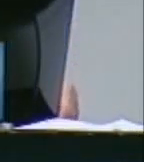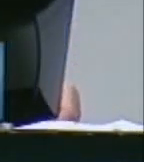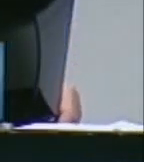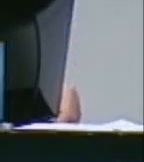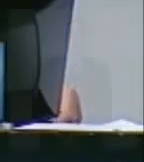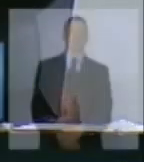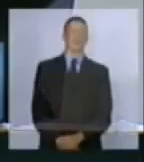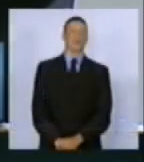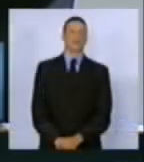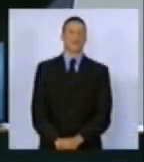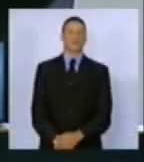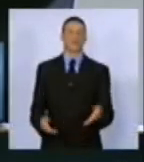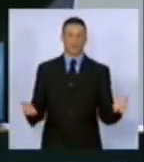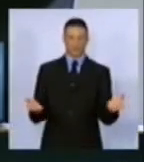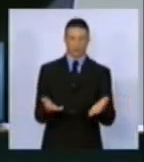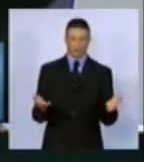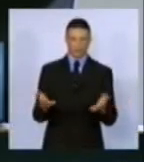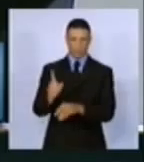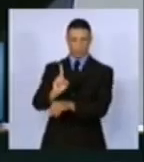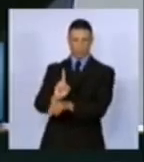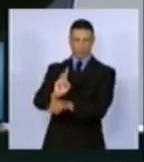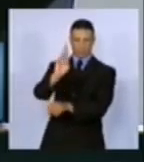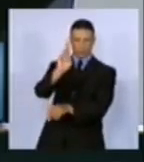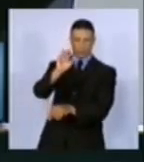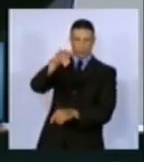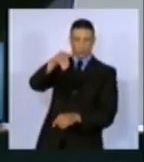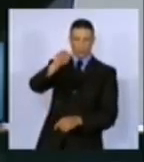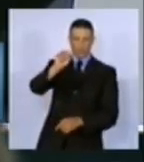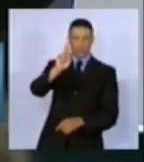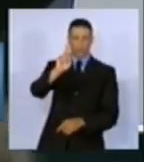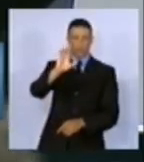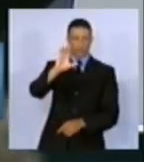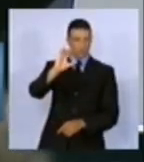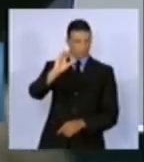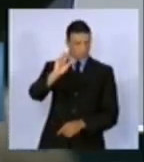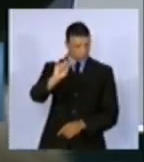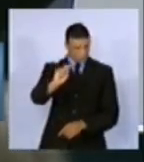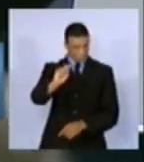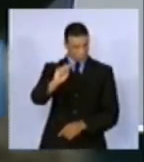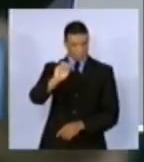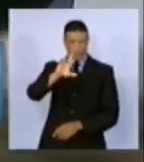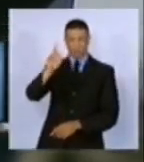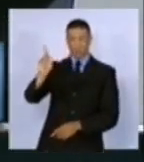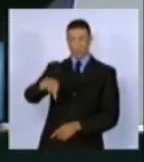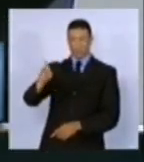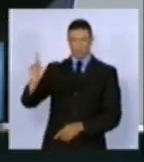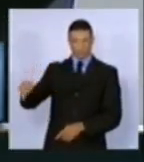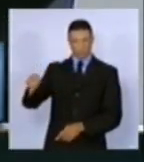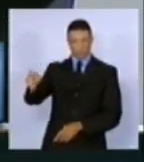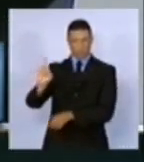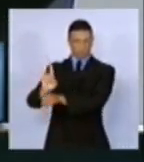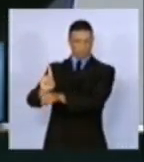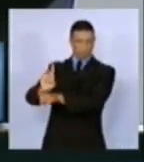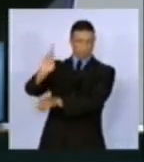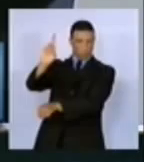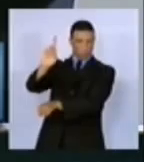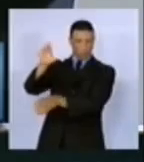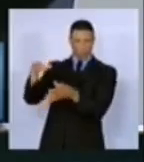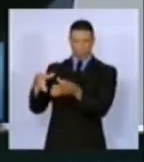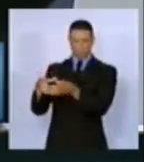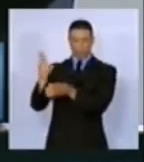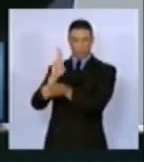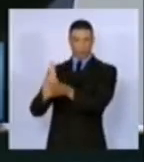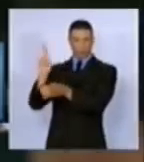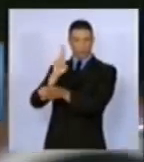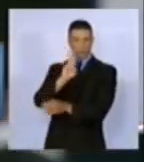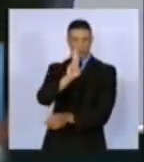eu chamo agora A Tribuna Dra Márcia azanha Ferraz dias de Moraes professora dout da esac da